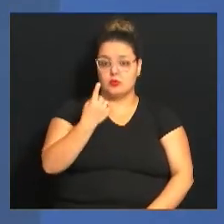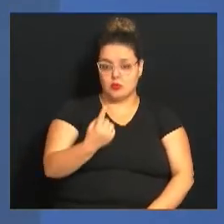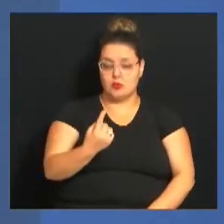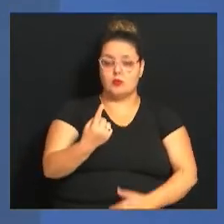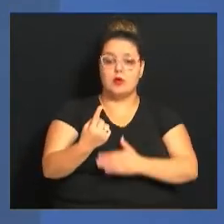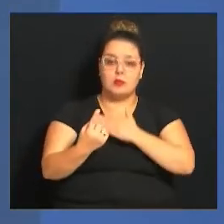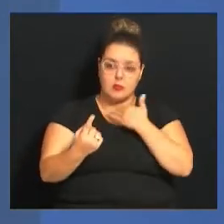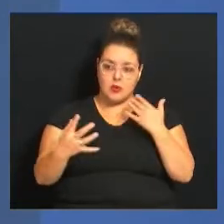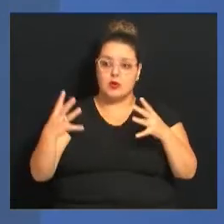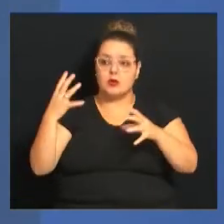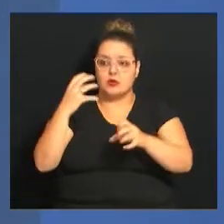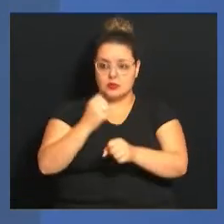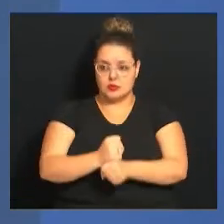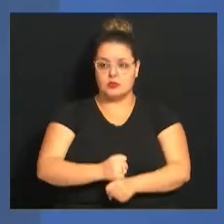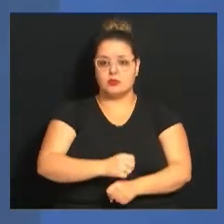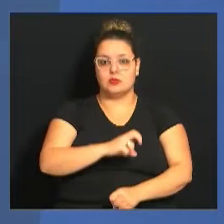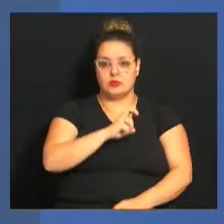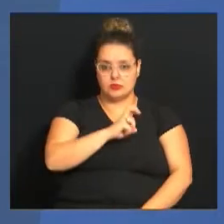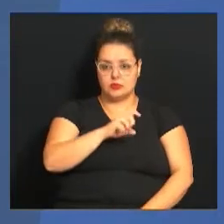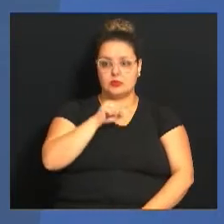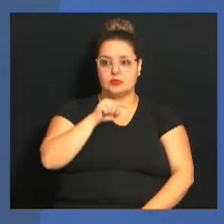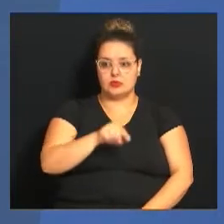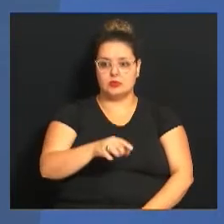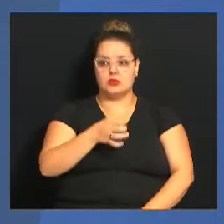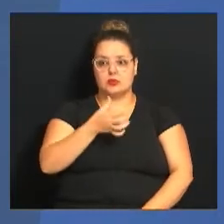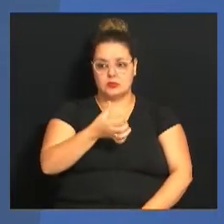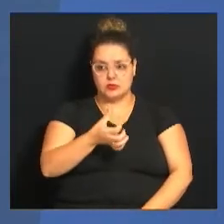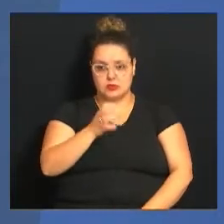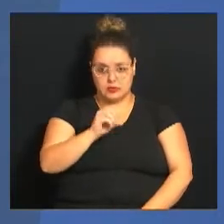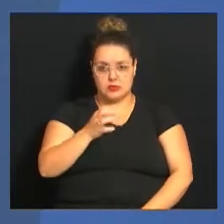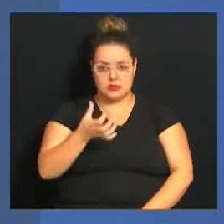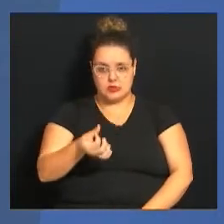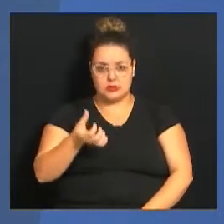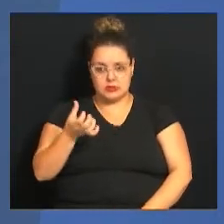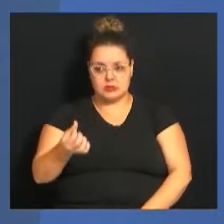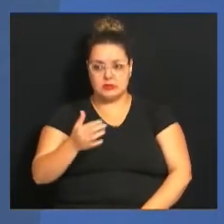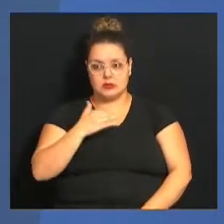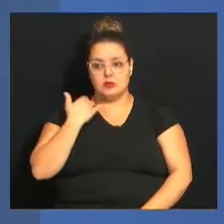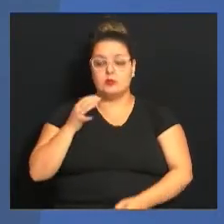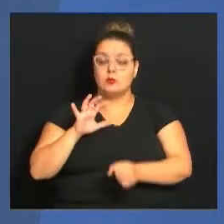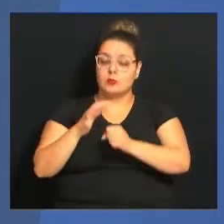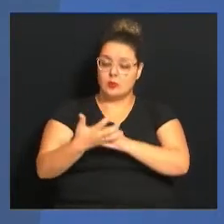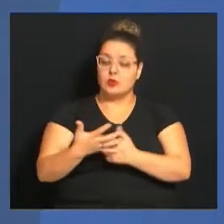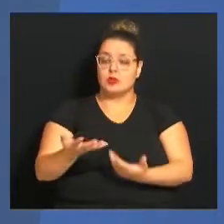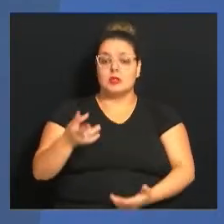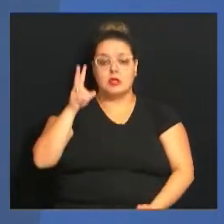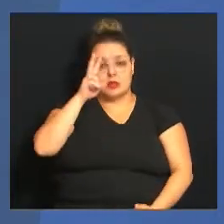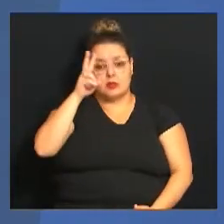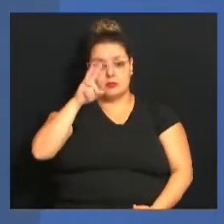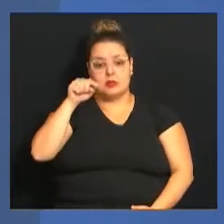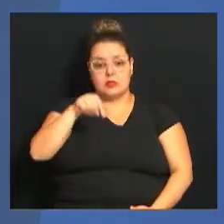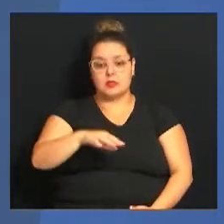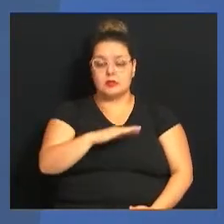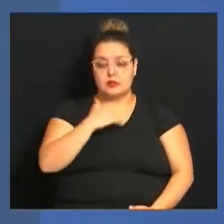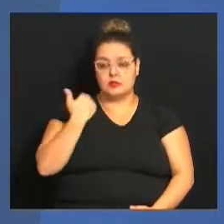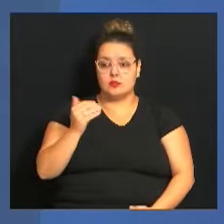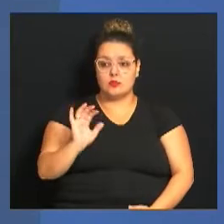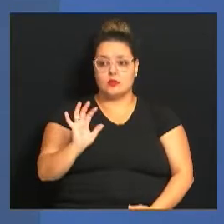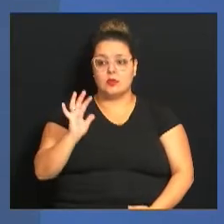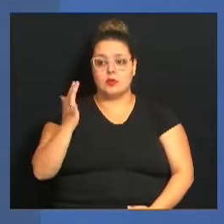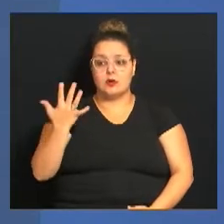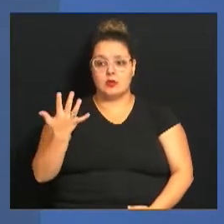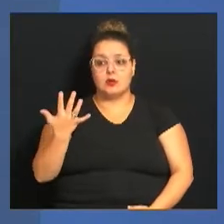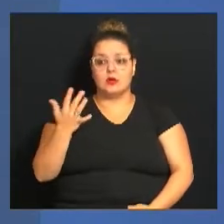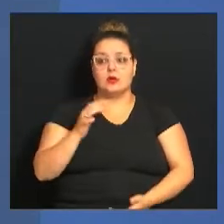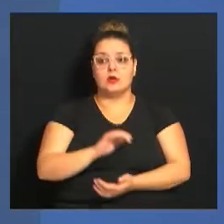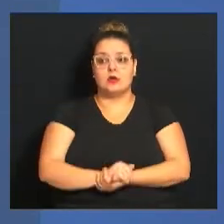somando agora 5.066 mortes devido à Covid-19. A gente lembra que esse óbito aconteceu